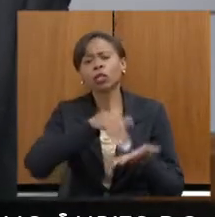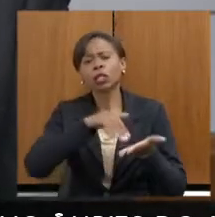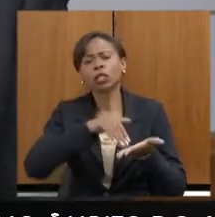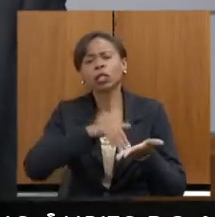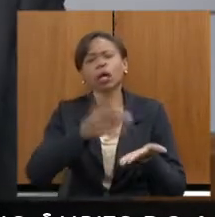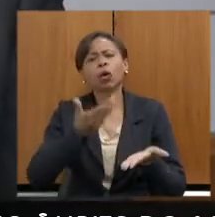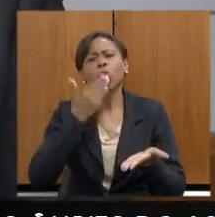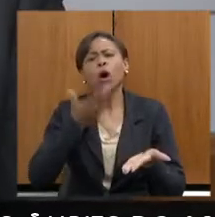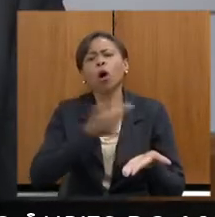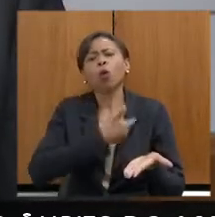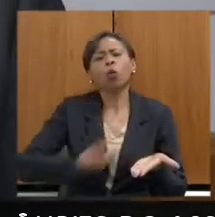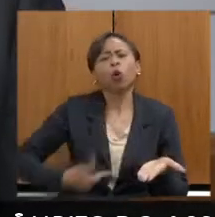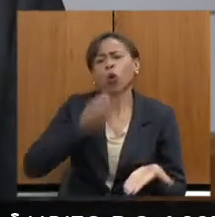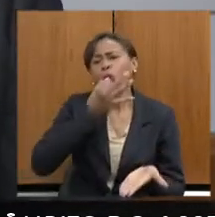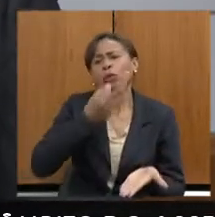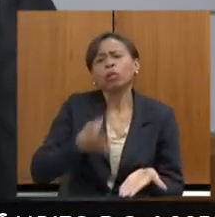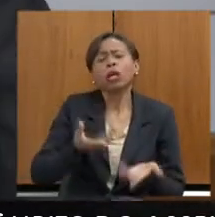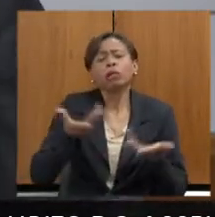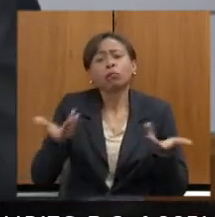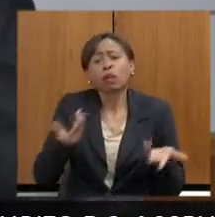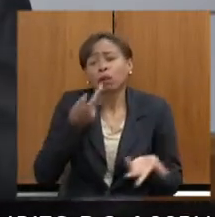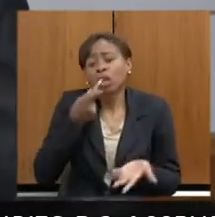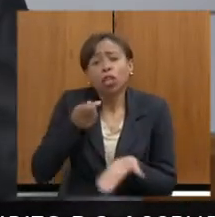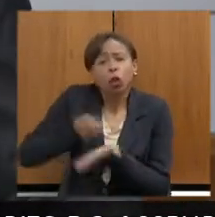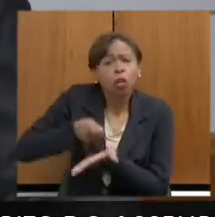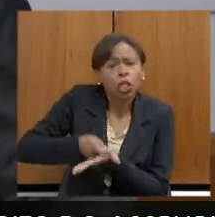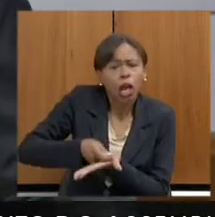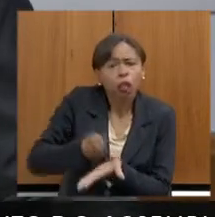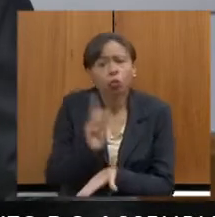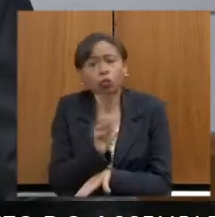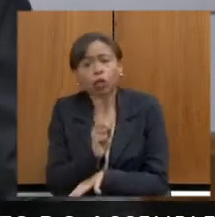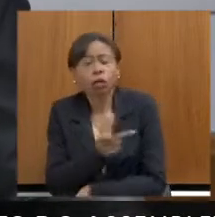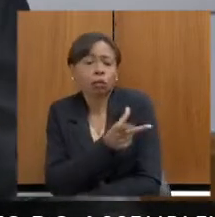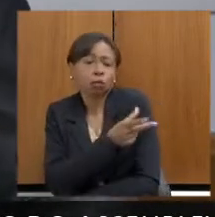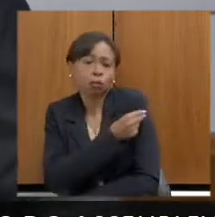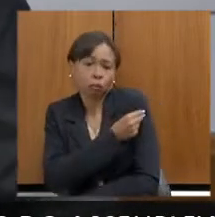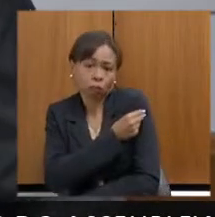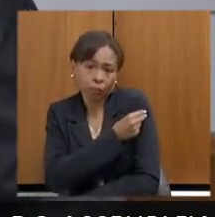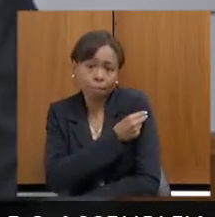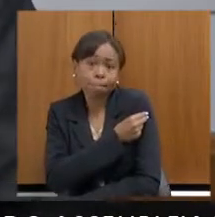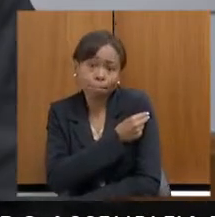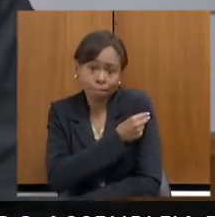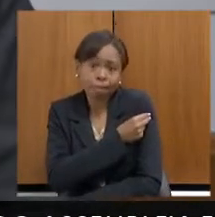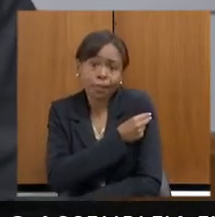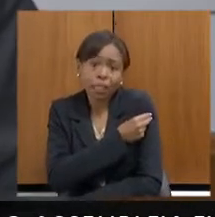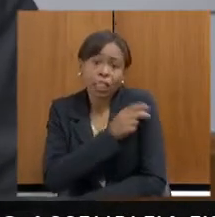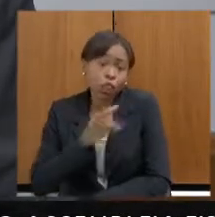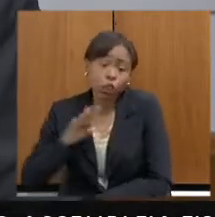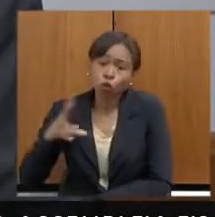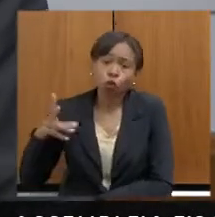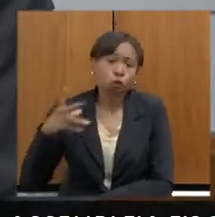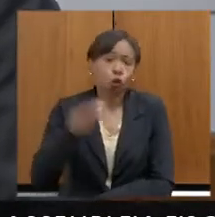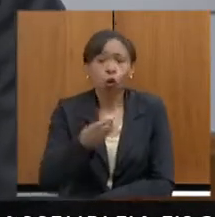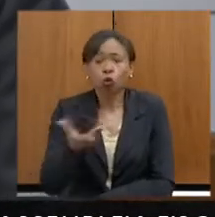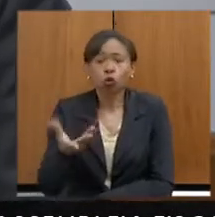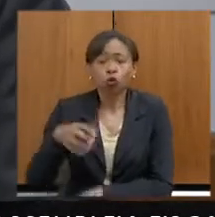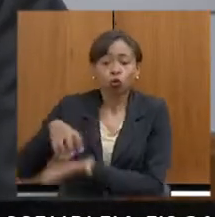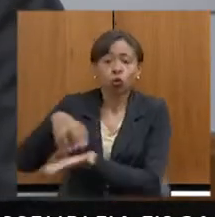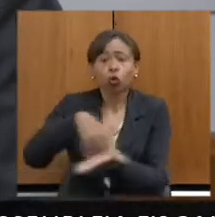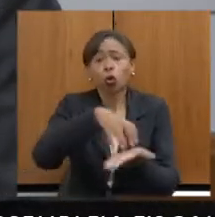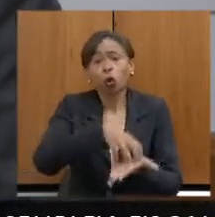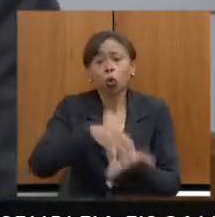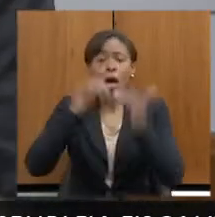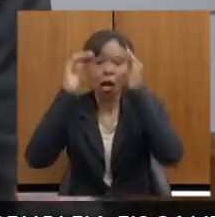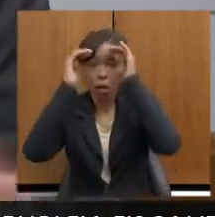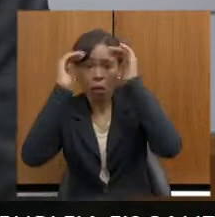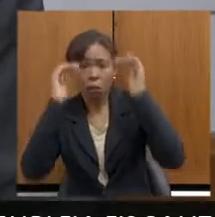qual que é a posição do estado com relação à obrigatoriedade ou não da vacina e fazer com que todos os entidades respeitem